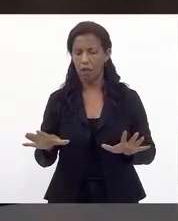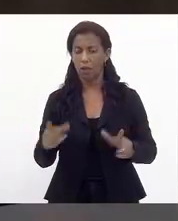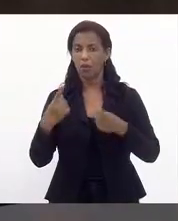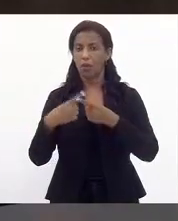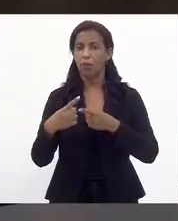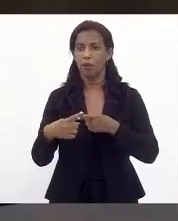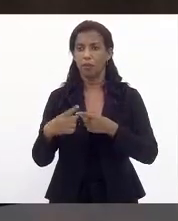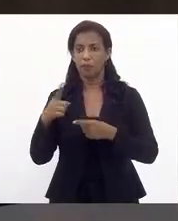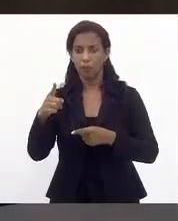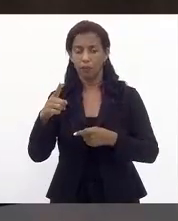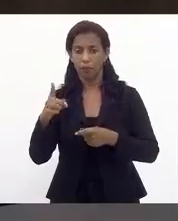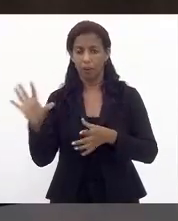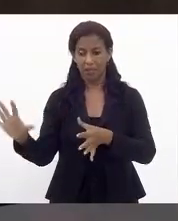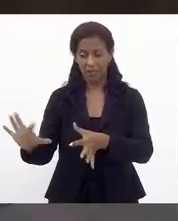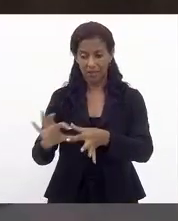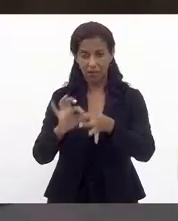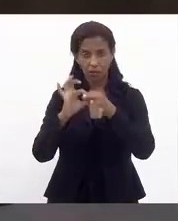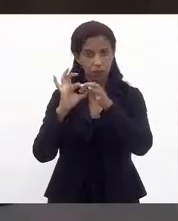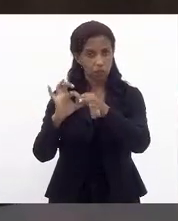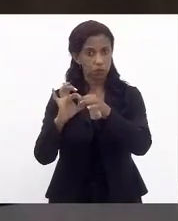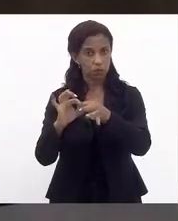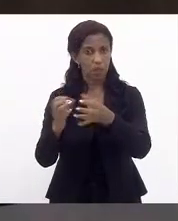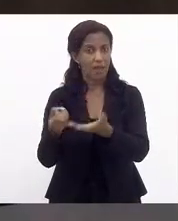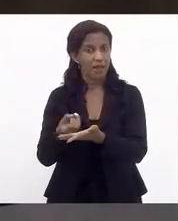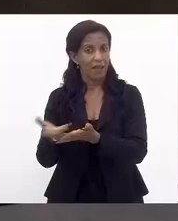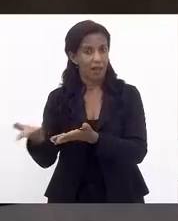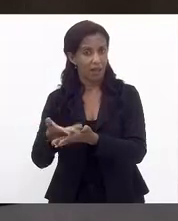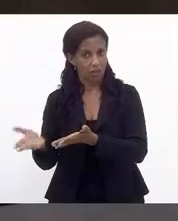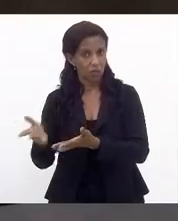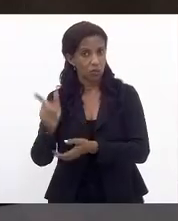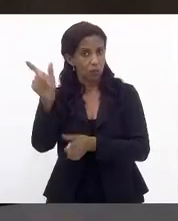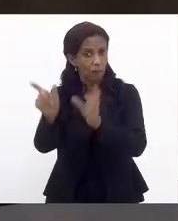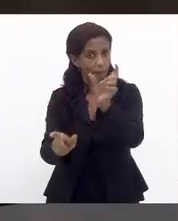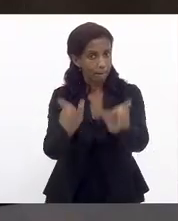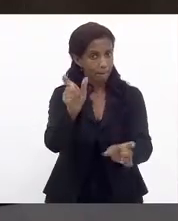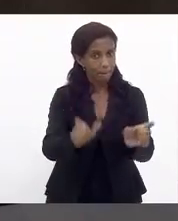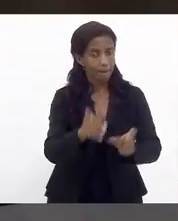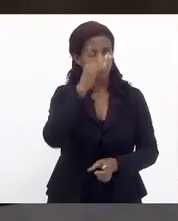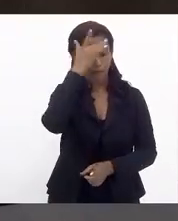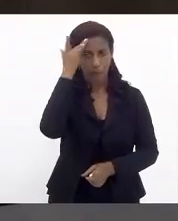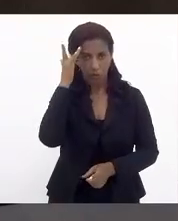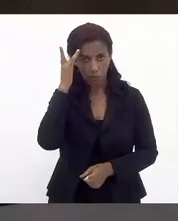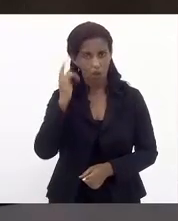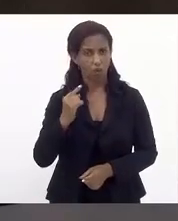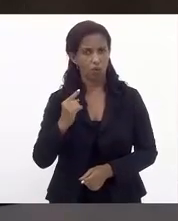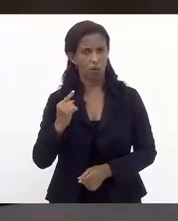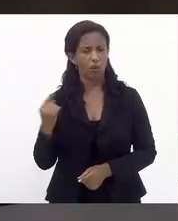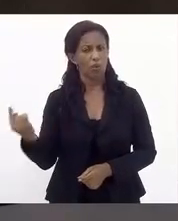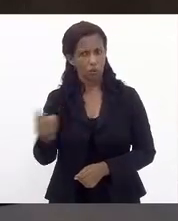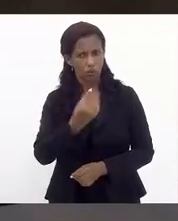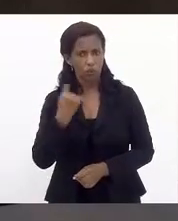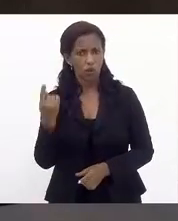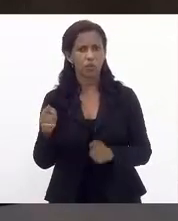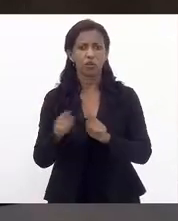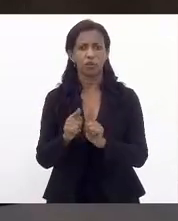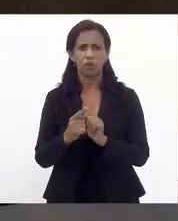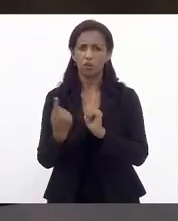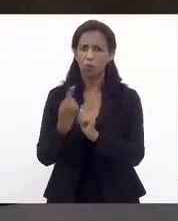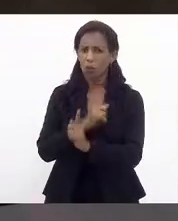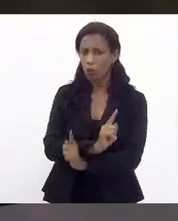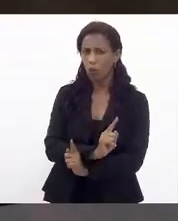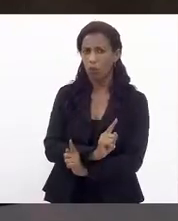amarra a amarração é mais gasto com pessoal que parcelamento somos contra é